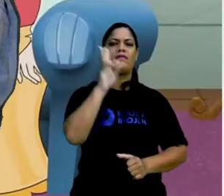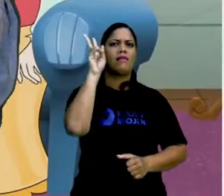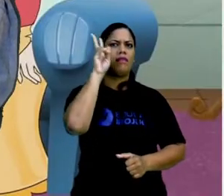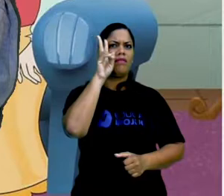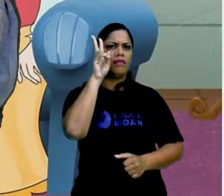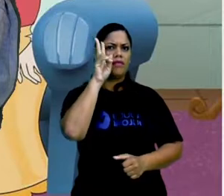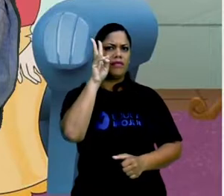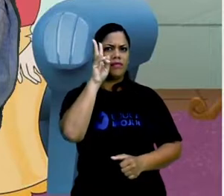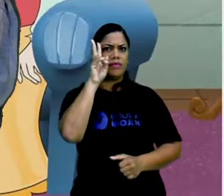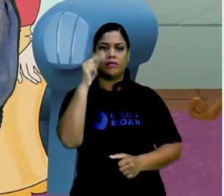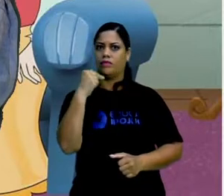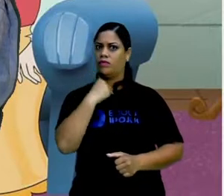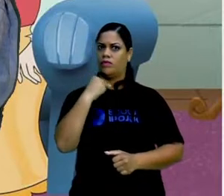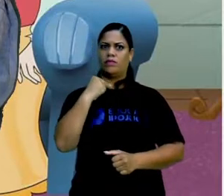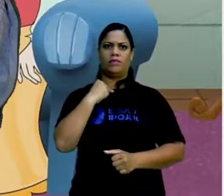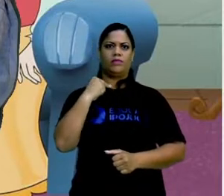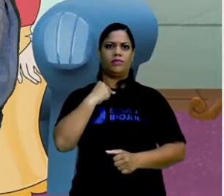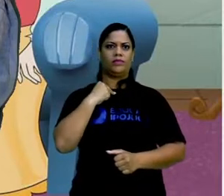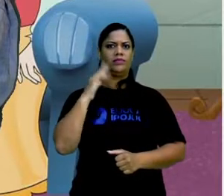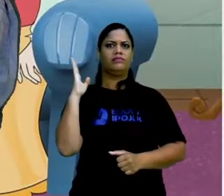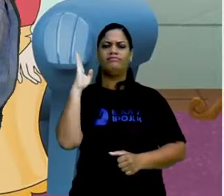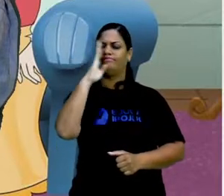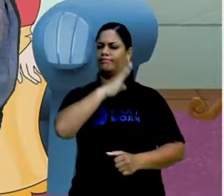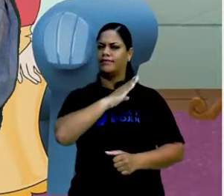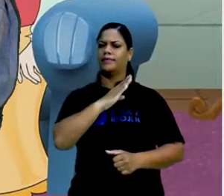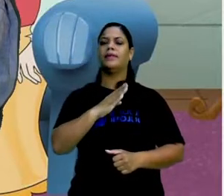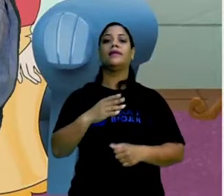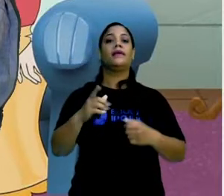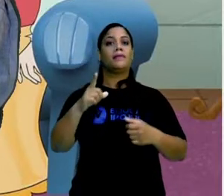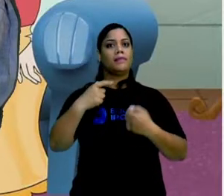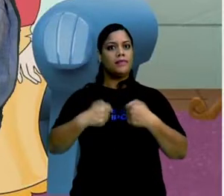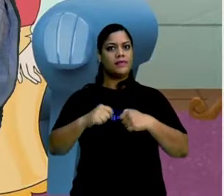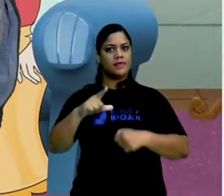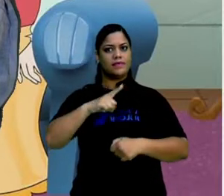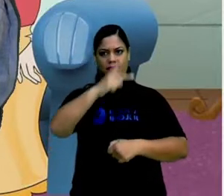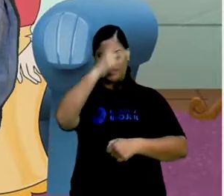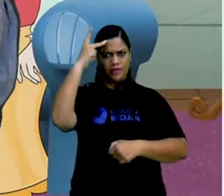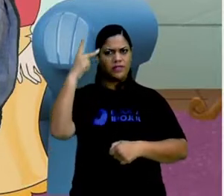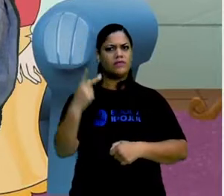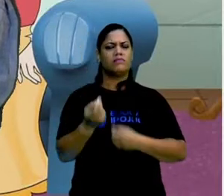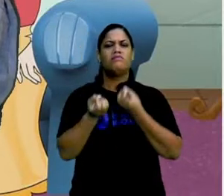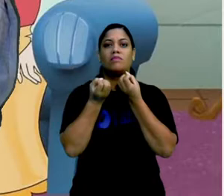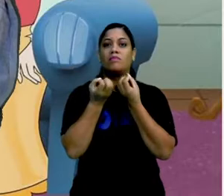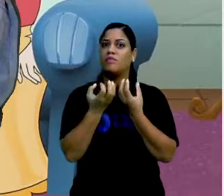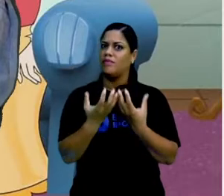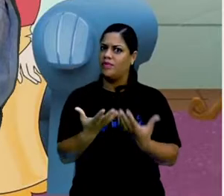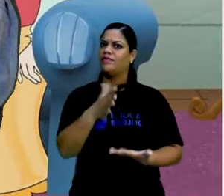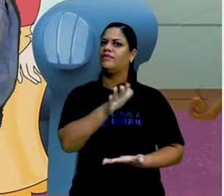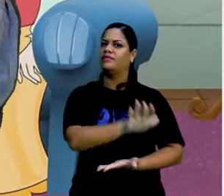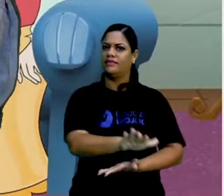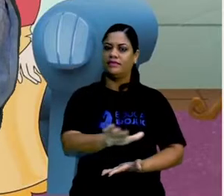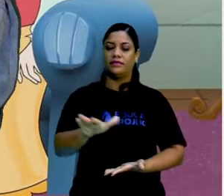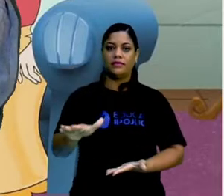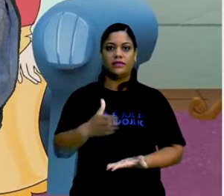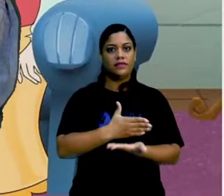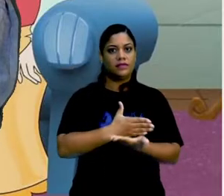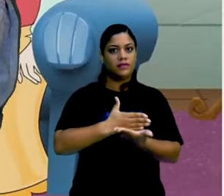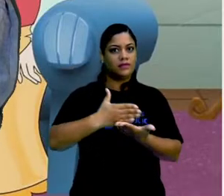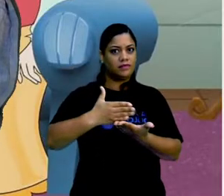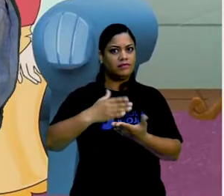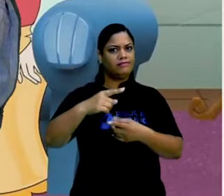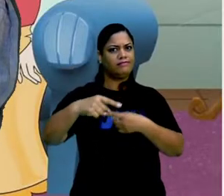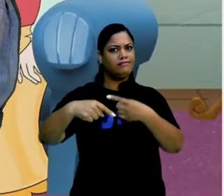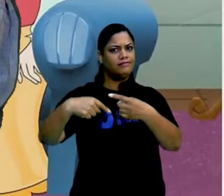lembrou que não pode ser má. Tem que ser uma pessoa boa, crianças. E a partir daquele